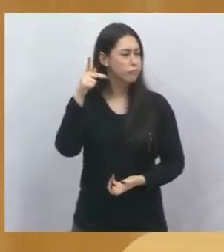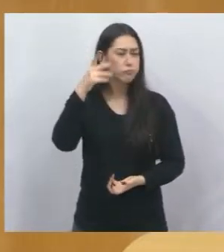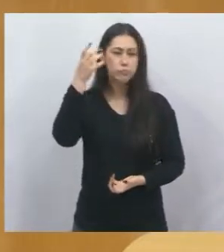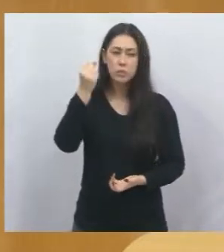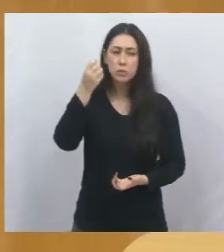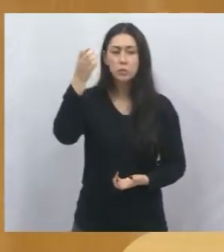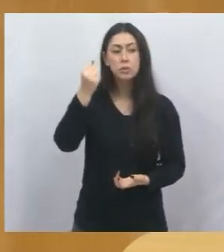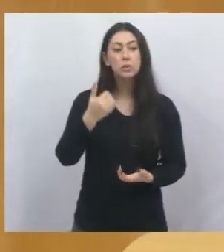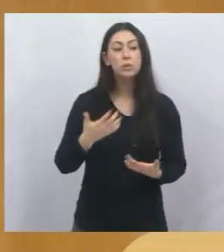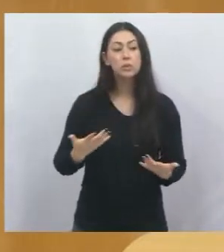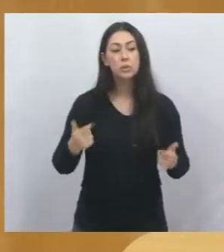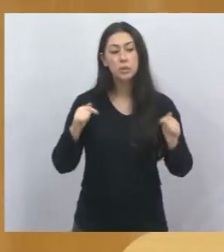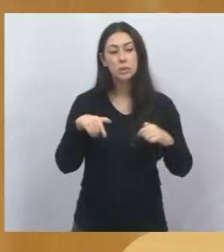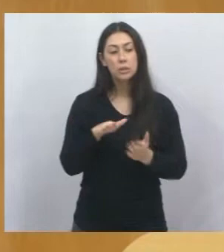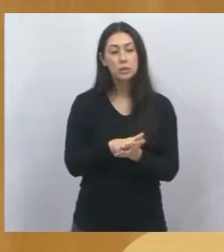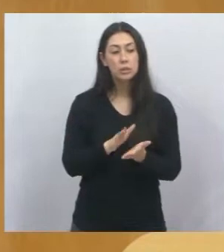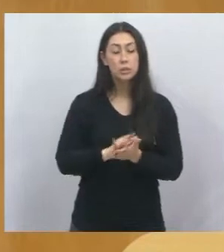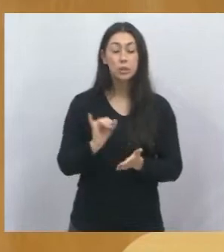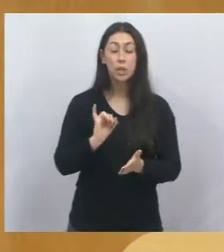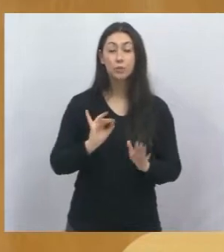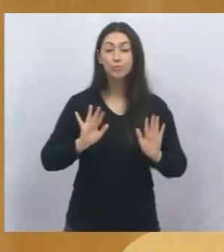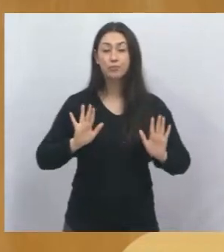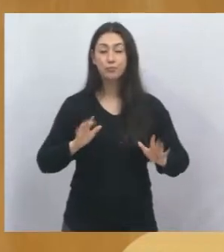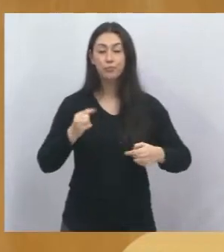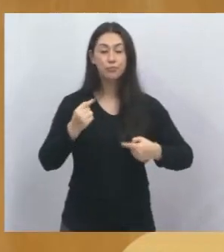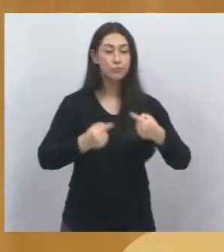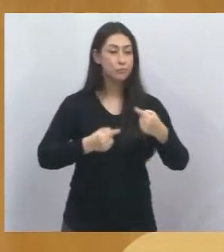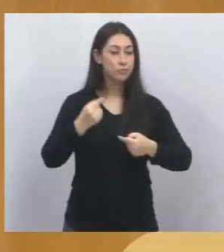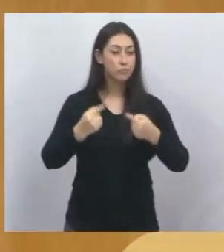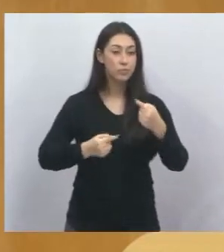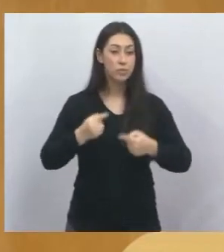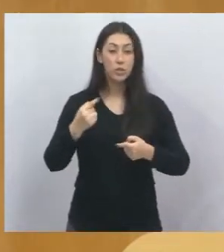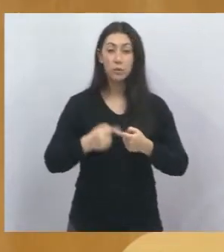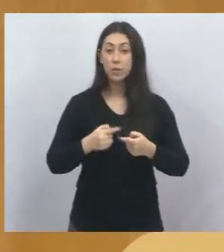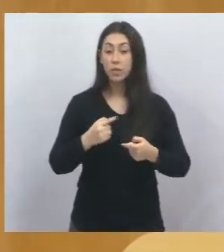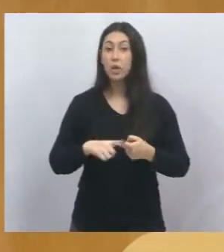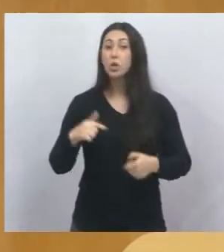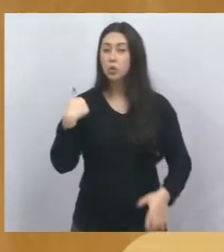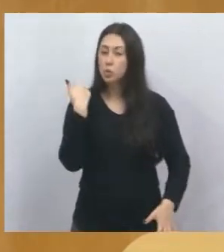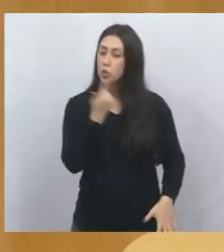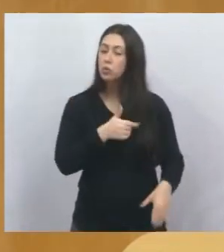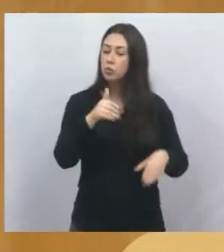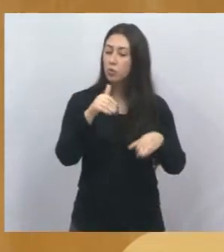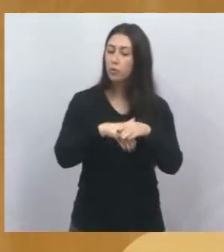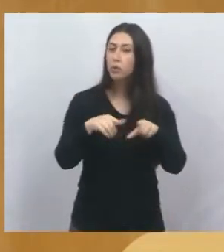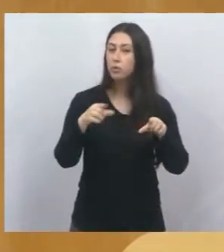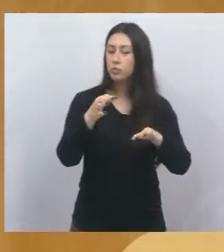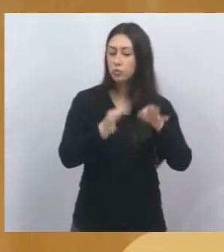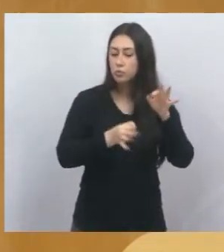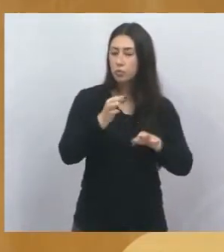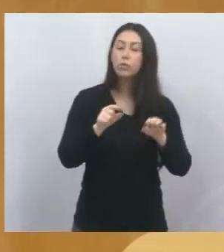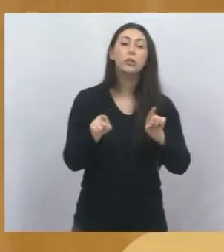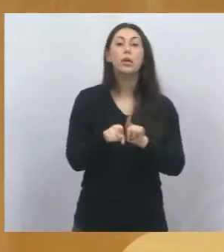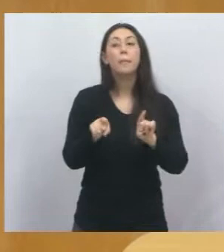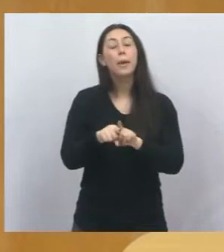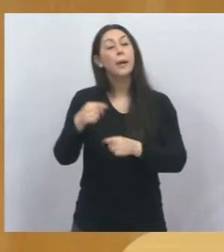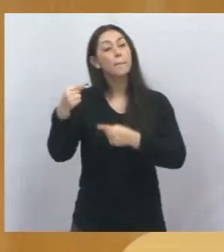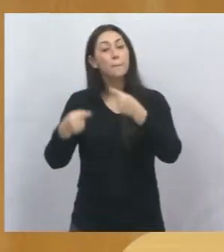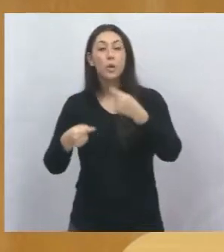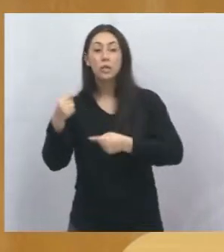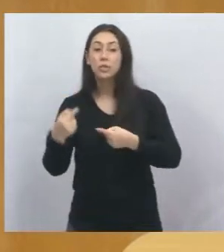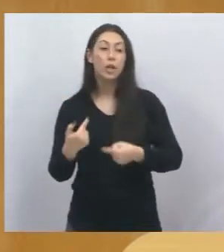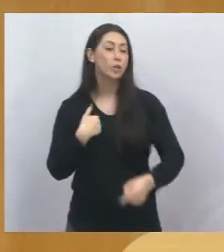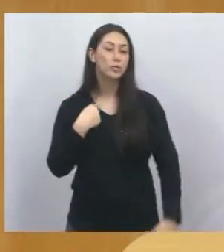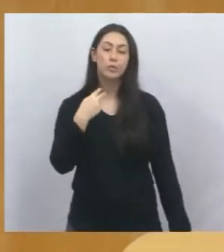nosso município. E aí, politicamente, porque o nosso voto é político e também jurídico, politicamente não há como